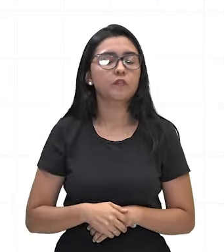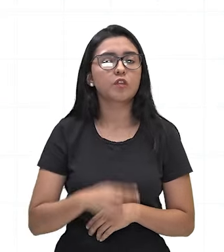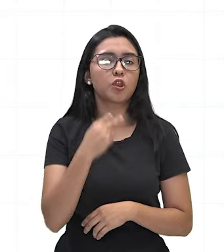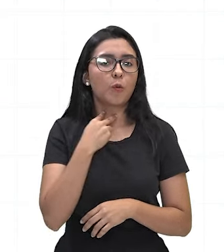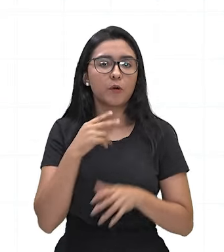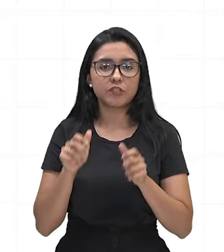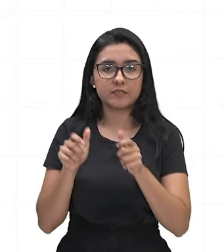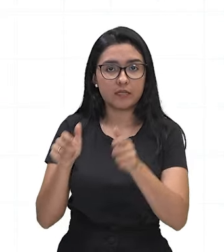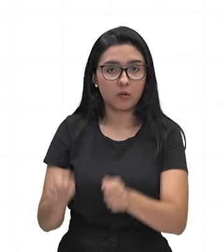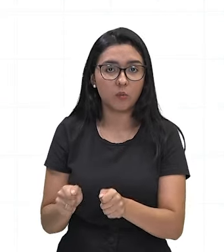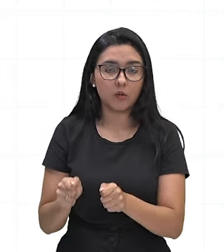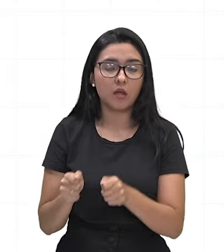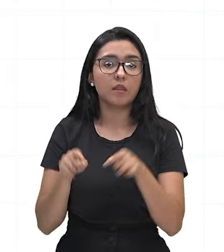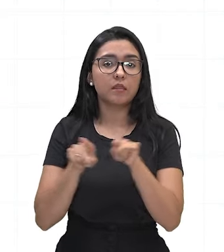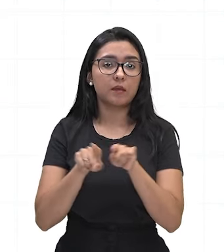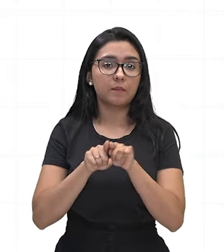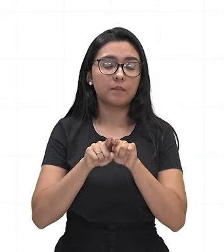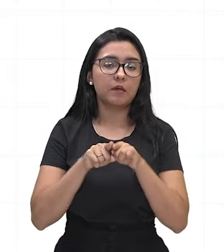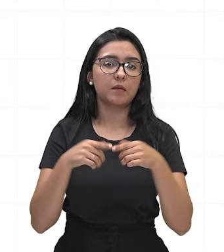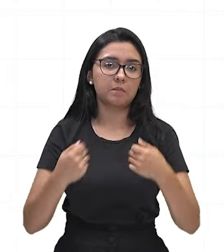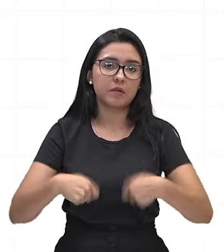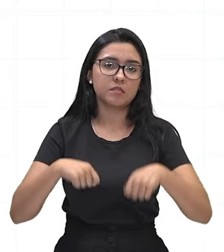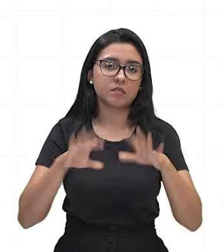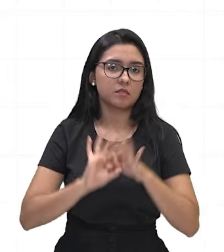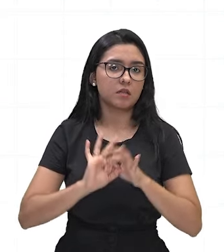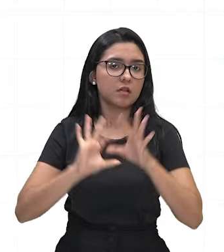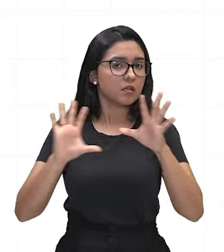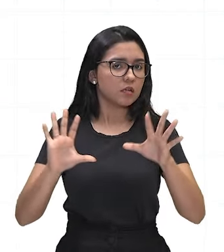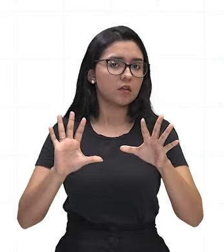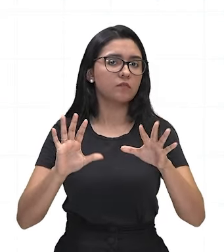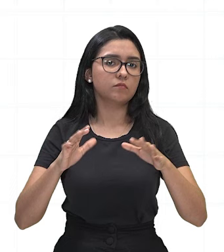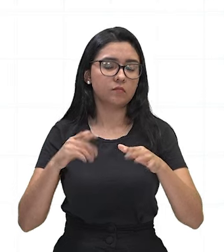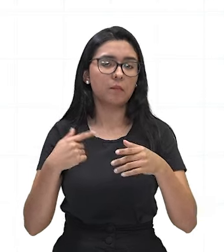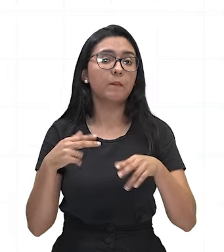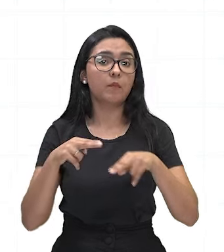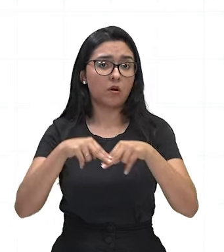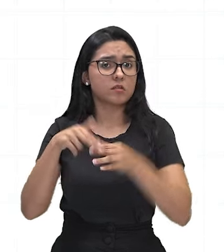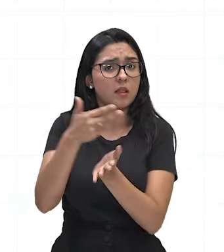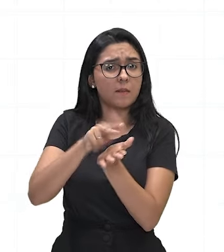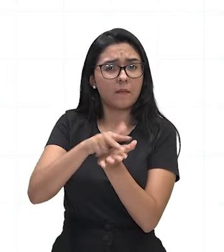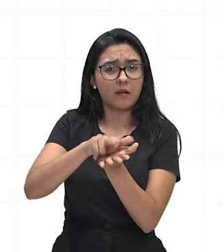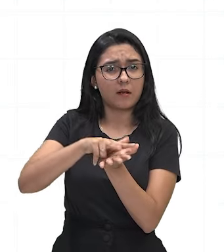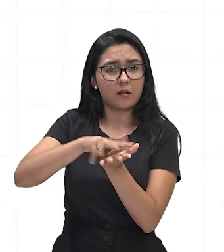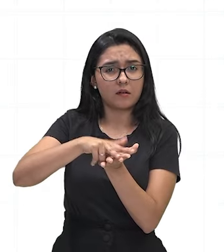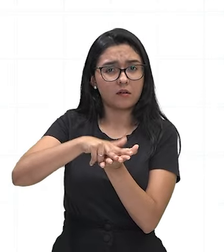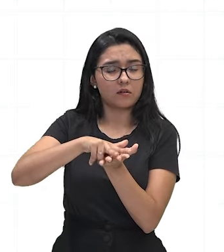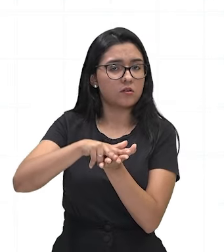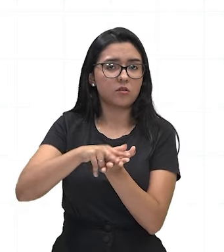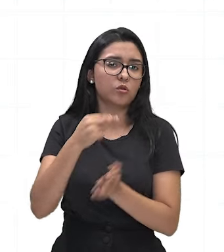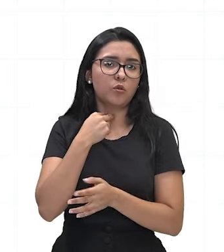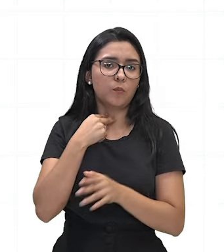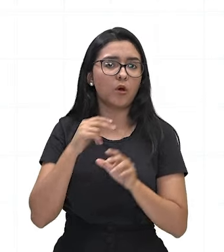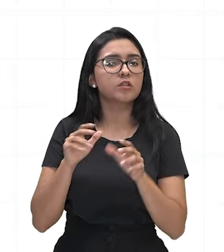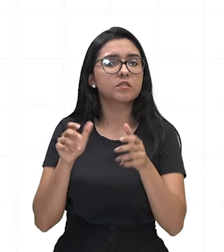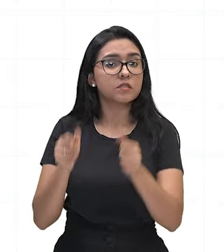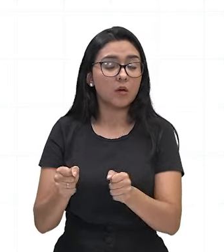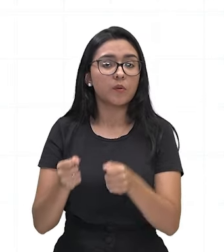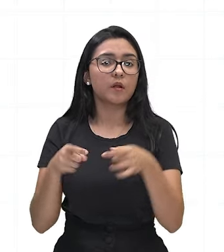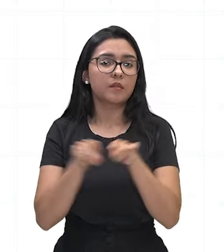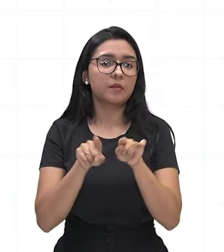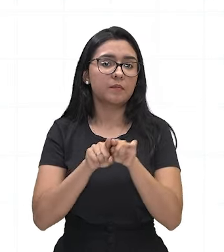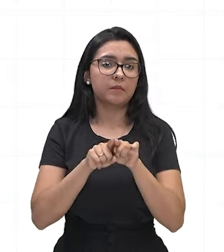vítima não pode impedir que ela se movimente porque ela vai est ali se debatendo você não pode impedir esses movimentos